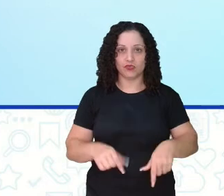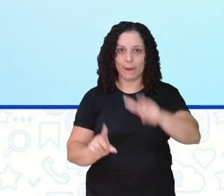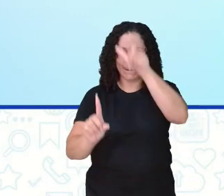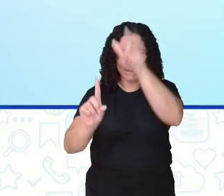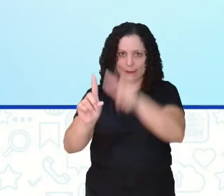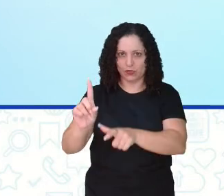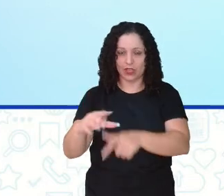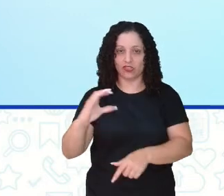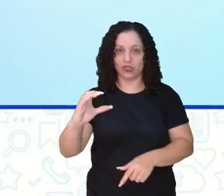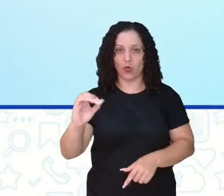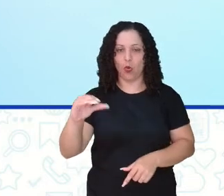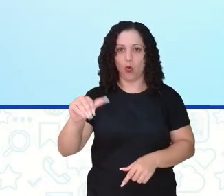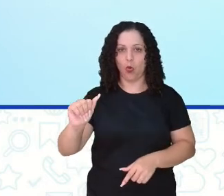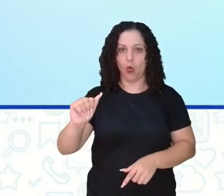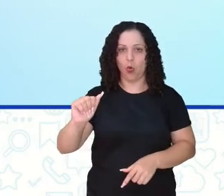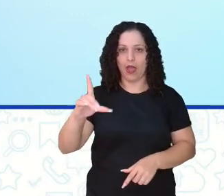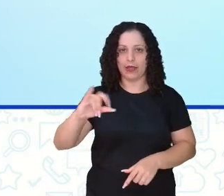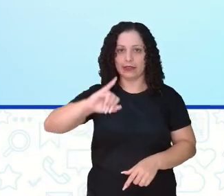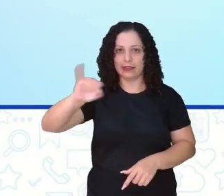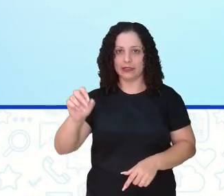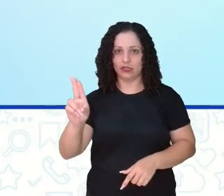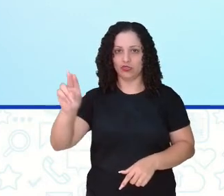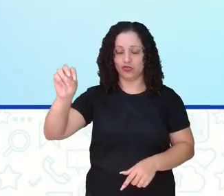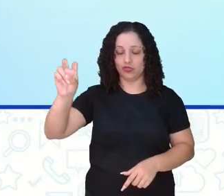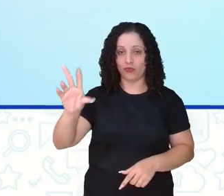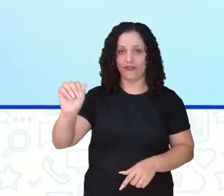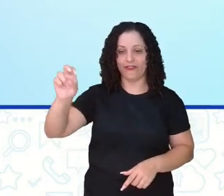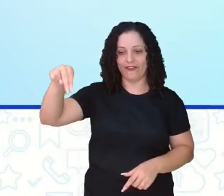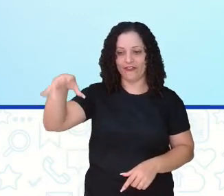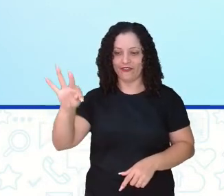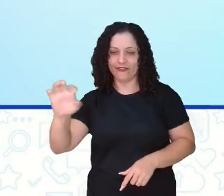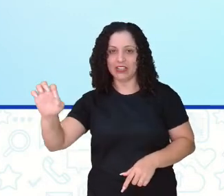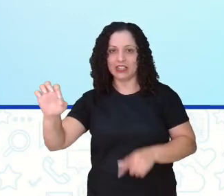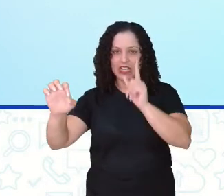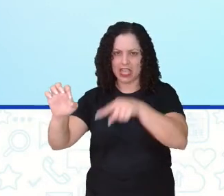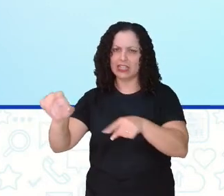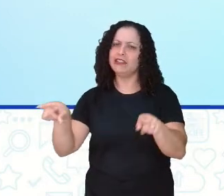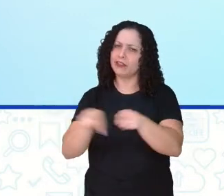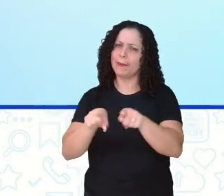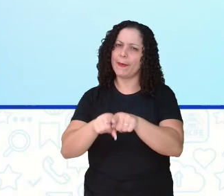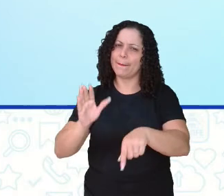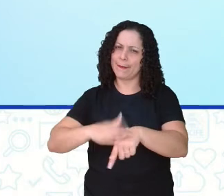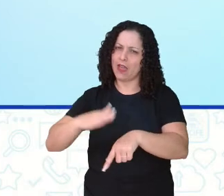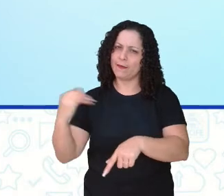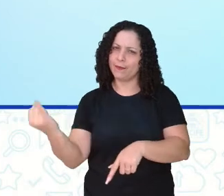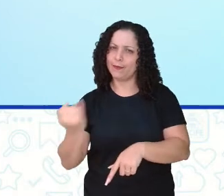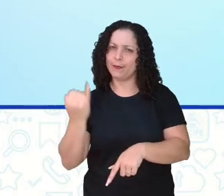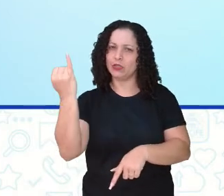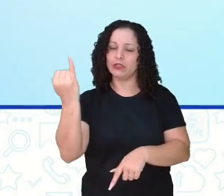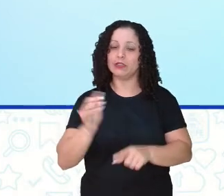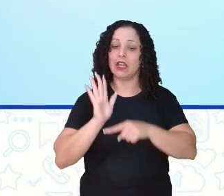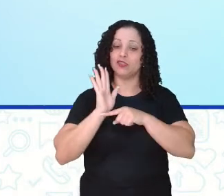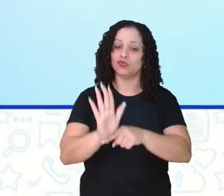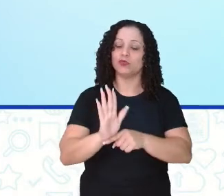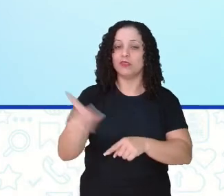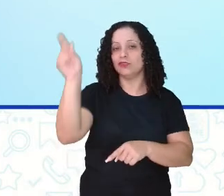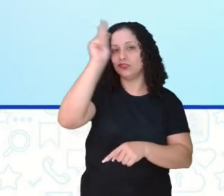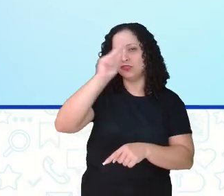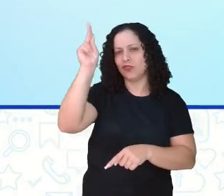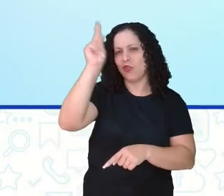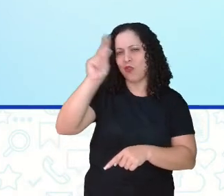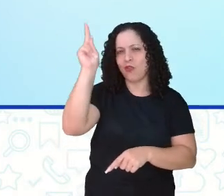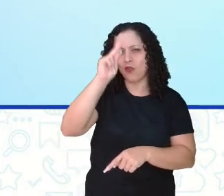ele tem uma menor importância a mais, porém, entretanto, contudo, ele ajuda no desenvolvimento da história,